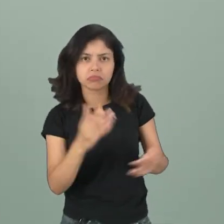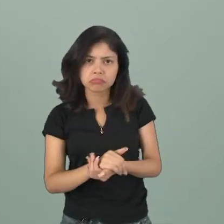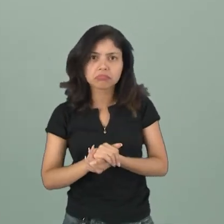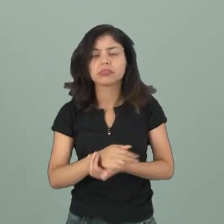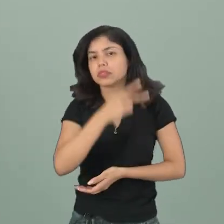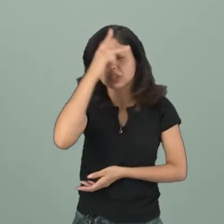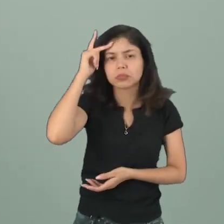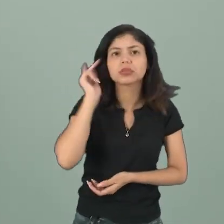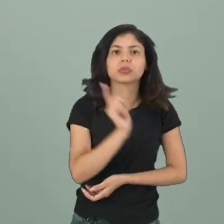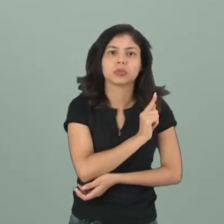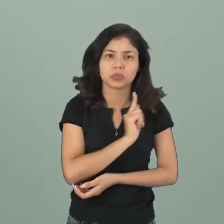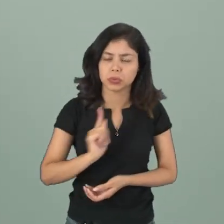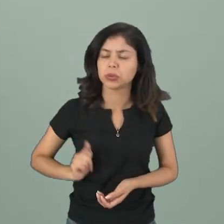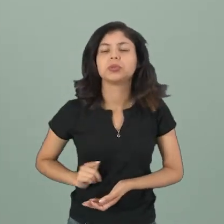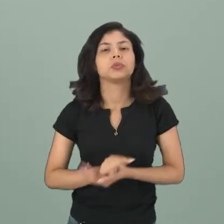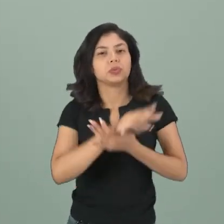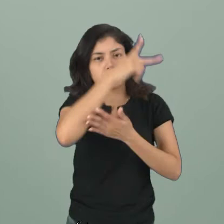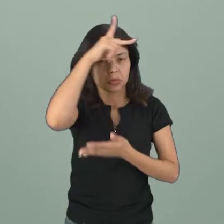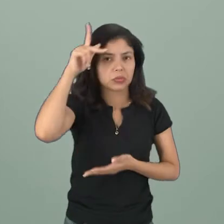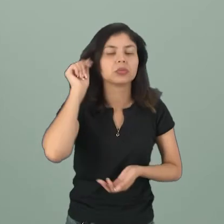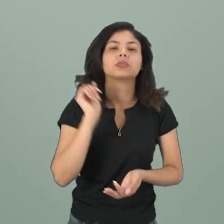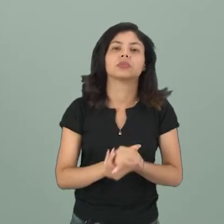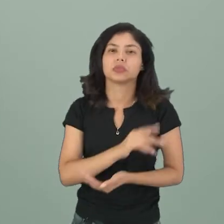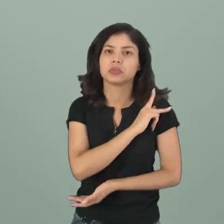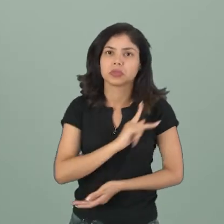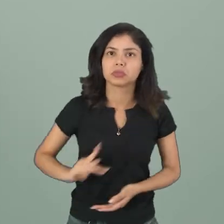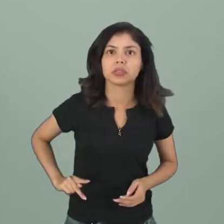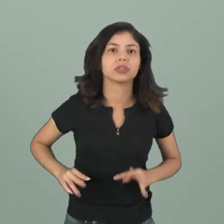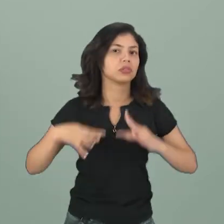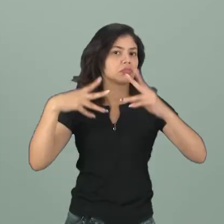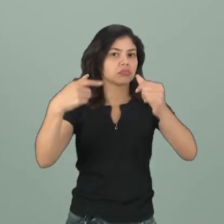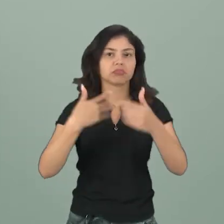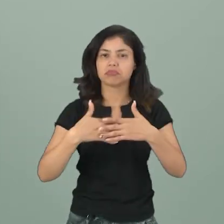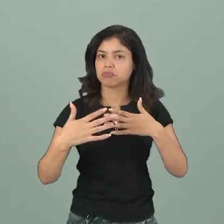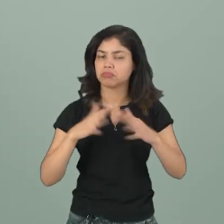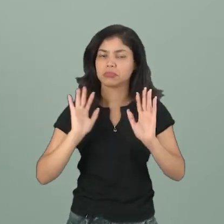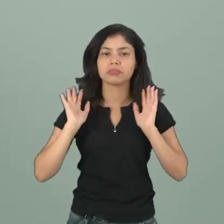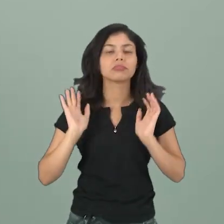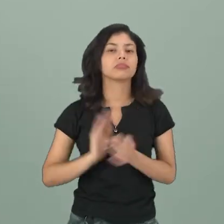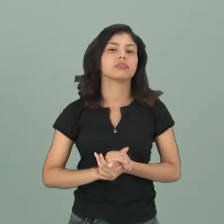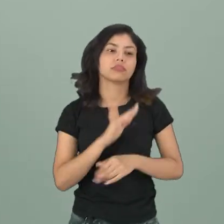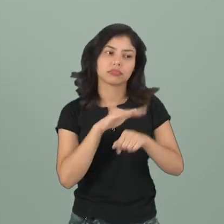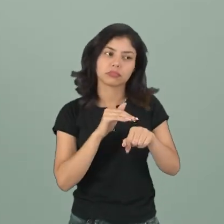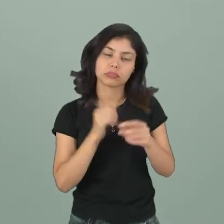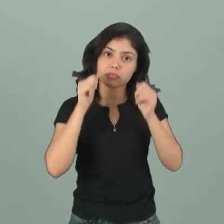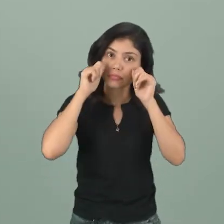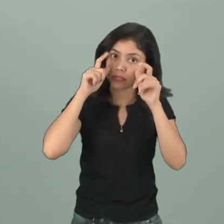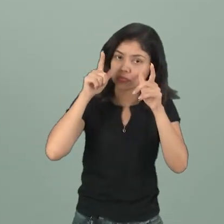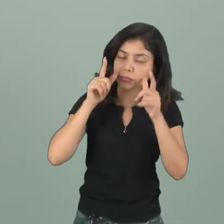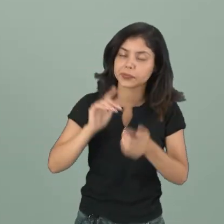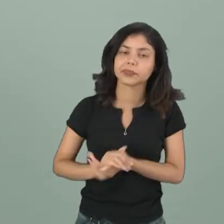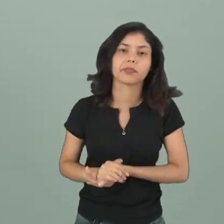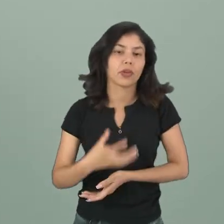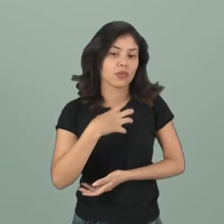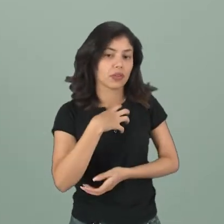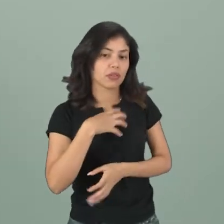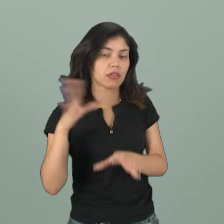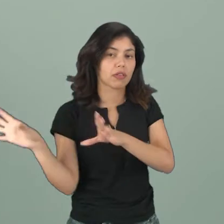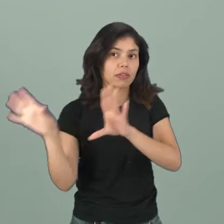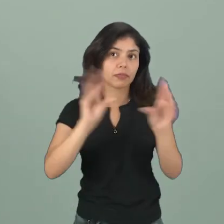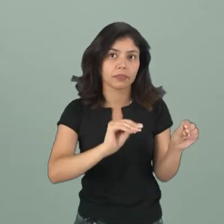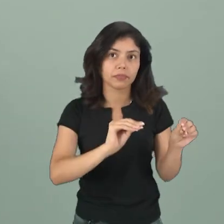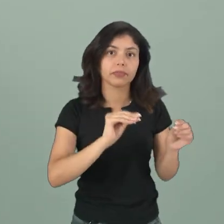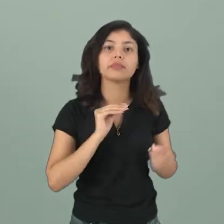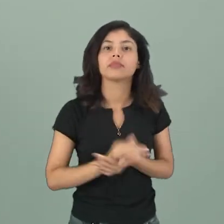disso. Então são os elementos que muitas vezes são imperceptíveis a princípio, mas os seus sentidos são levados